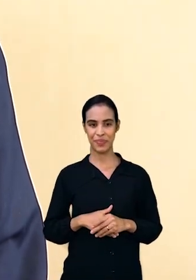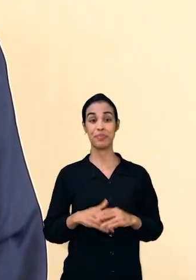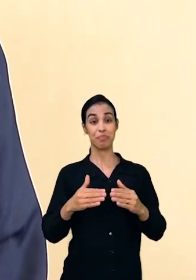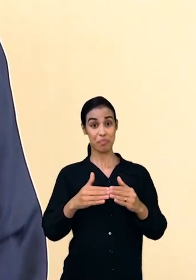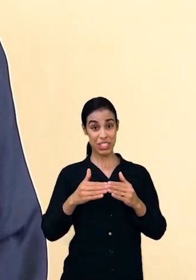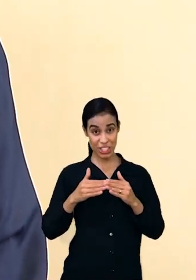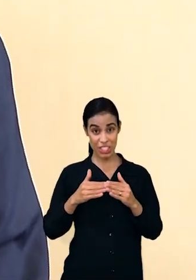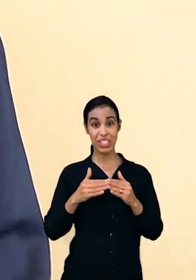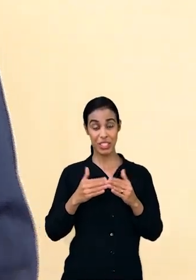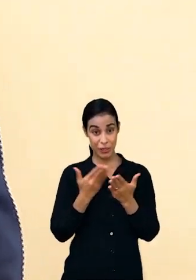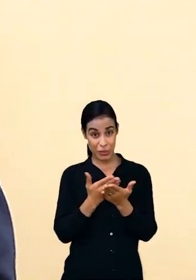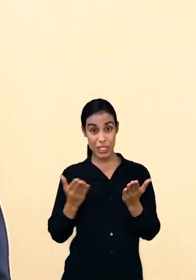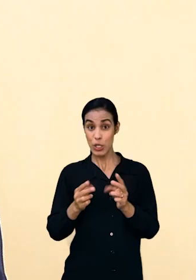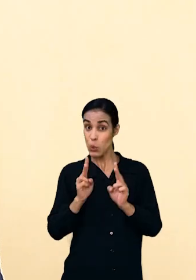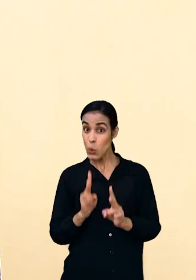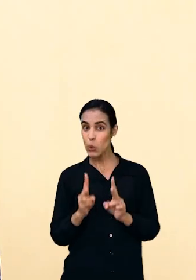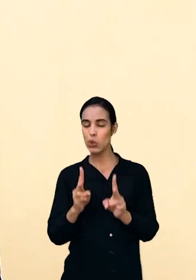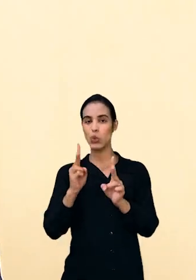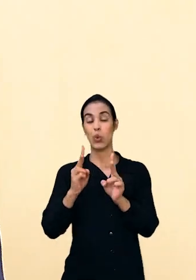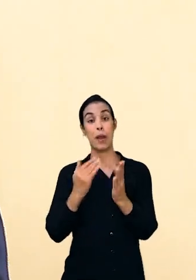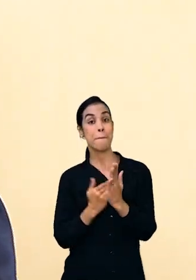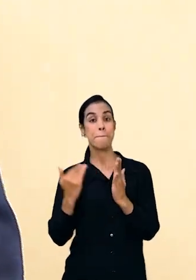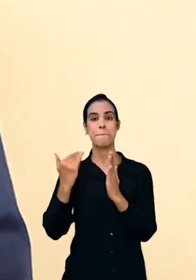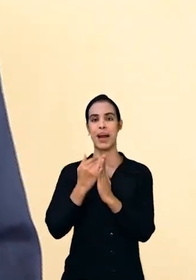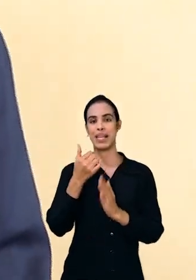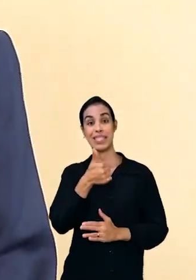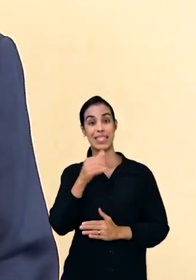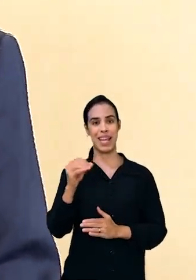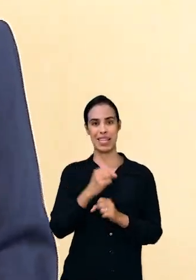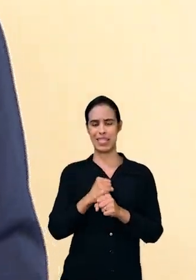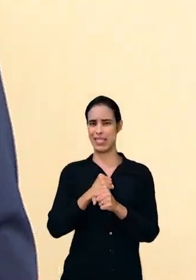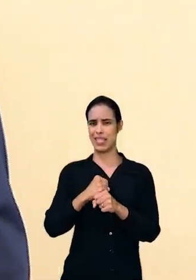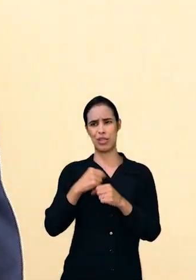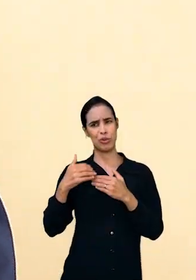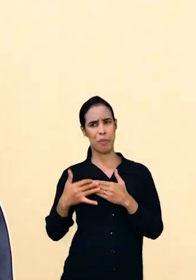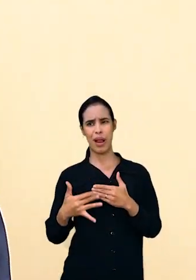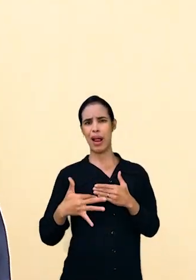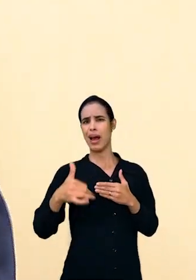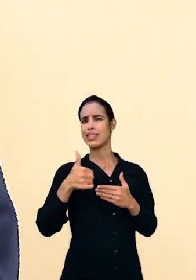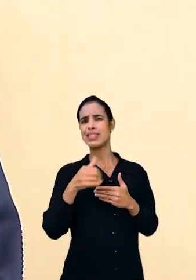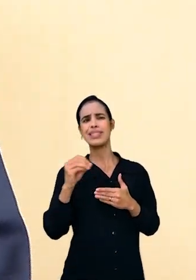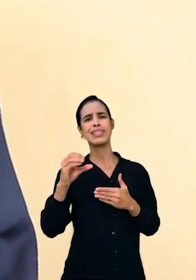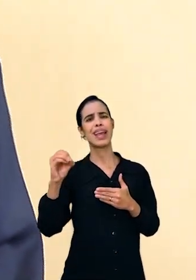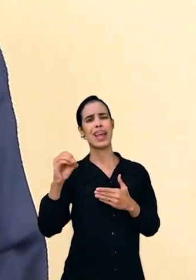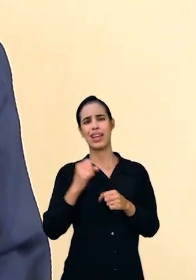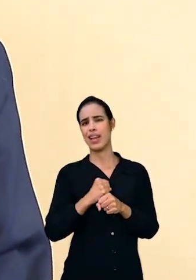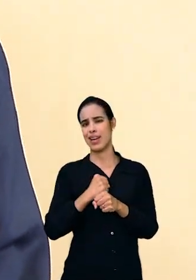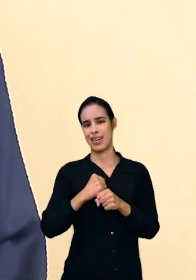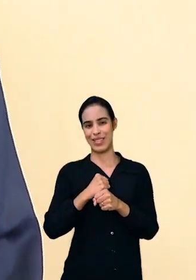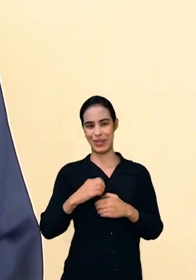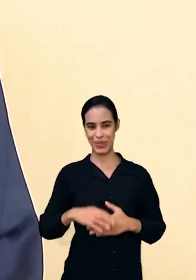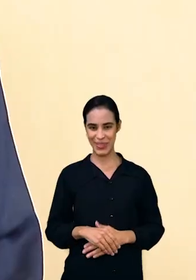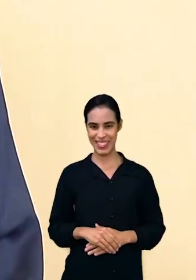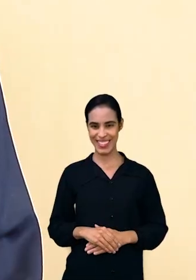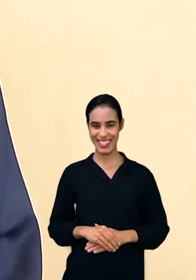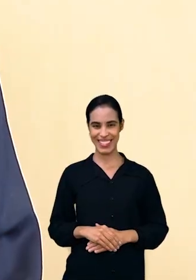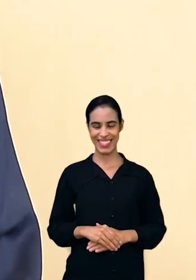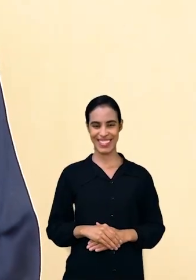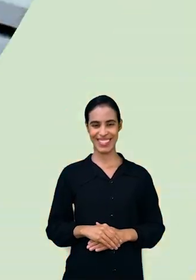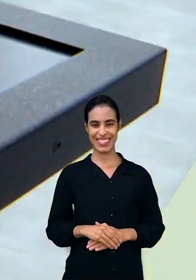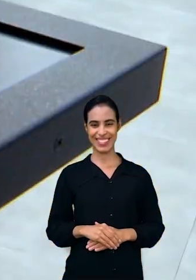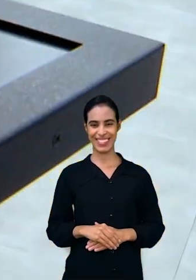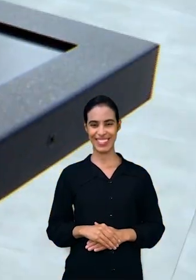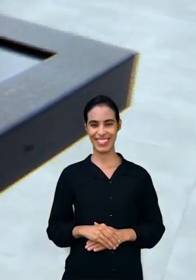que outros 10 anos, não é, que sejam 100 anos de uma atuação importante como